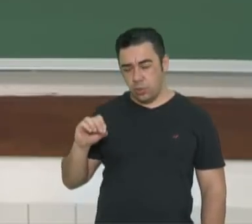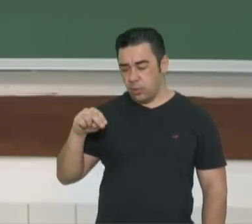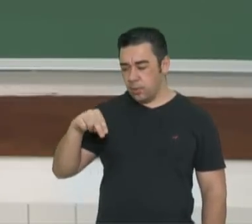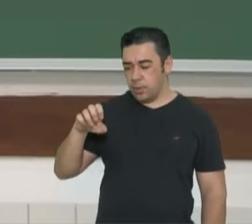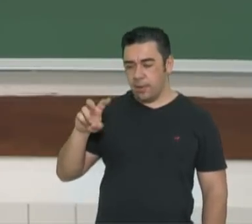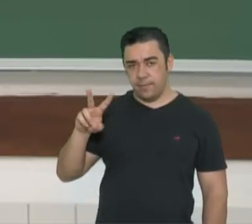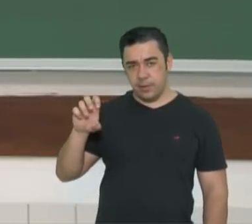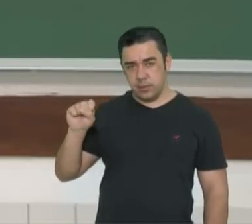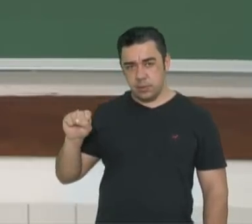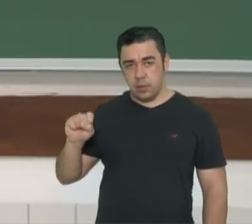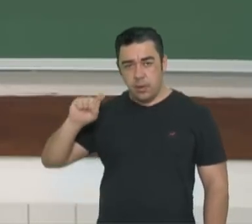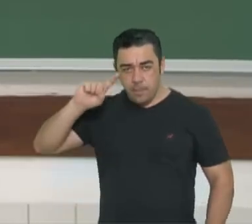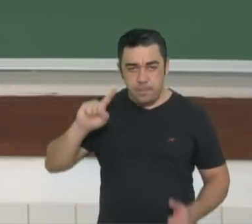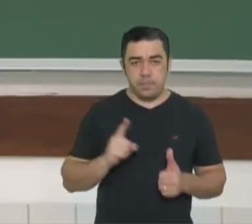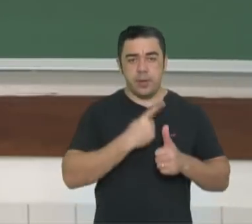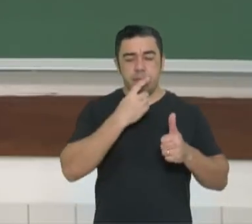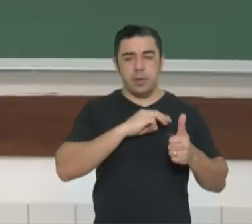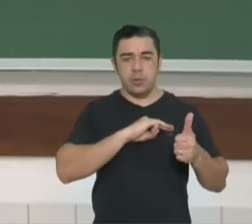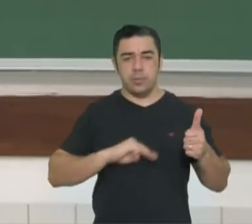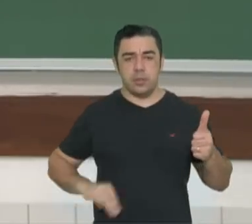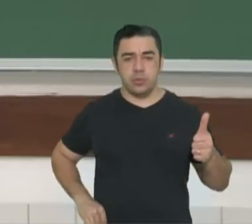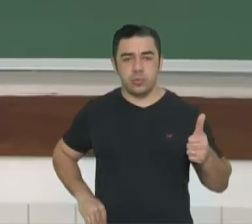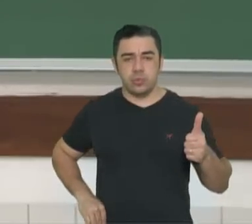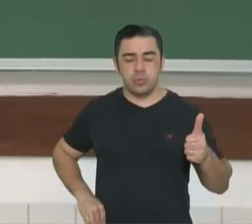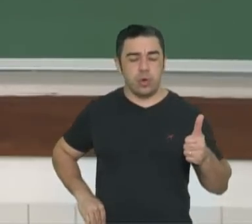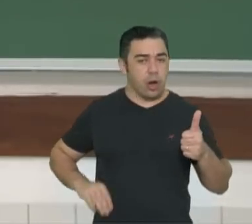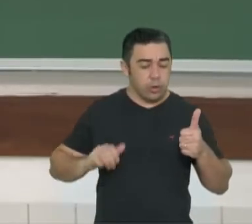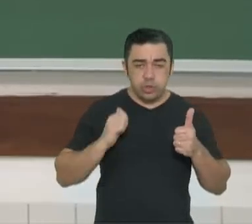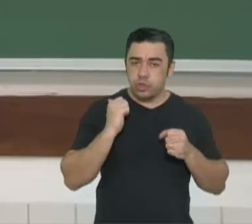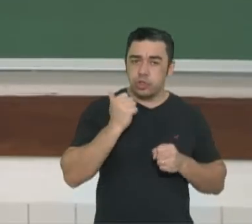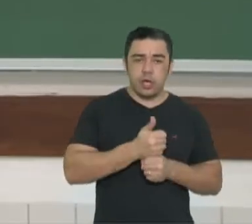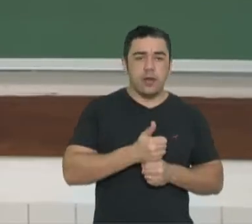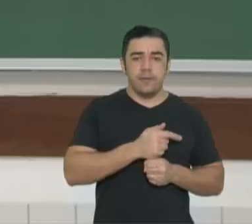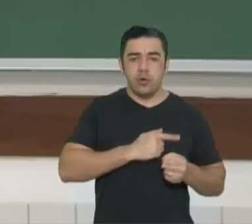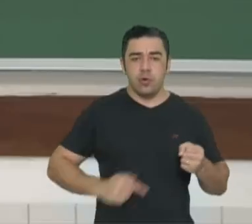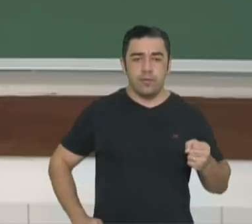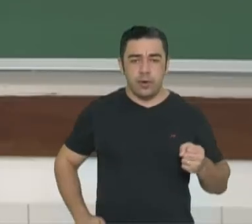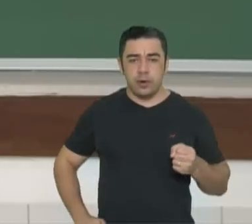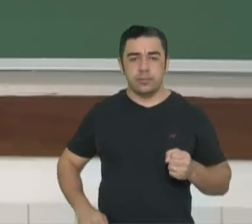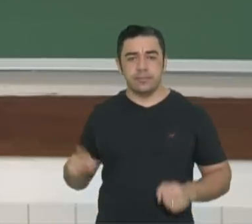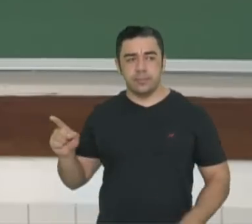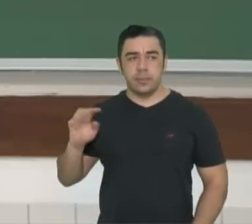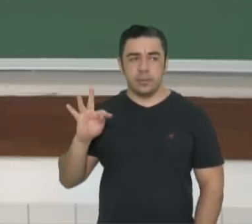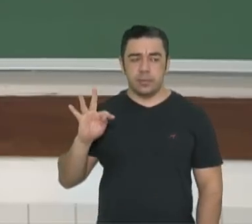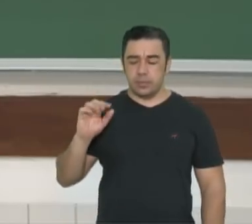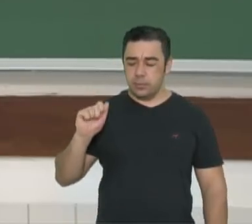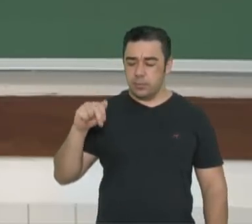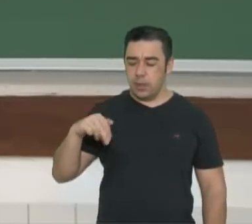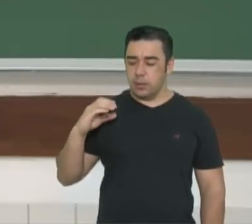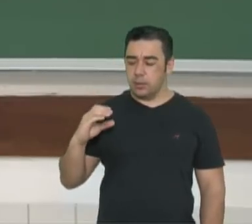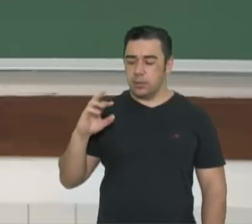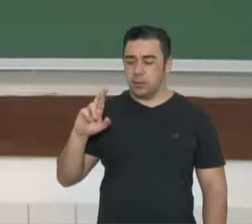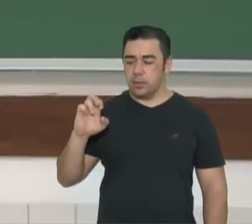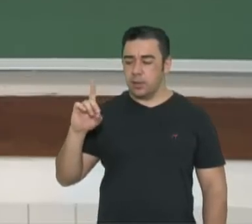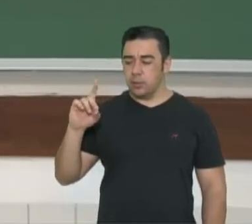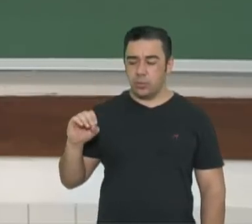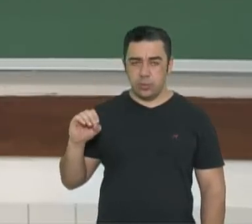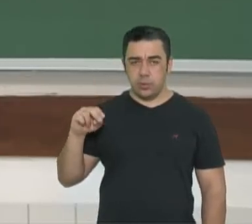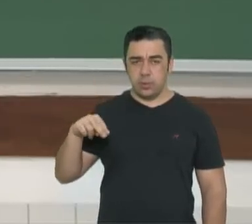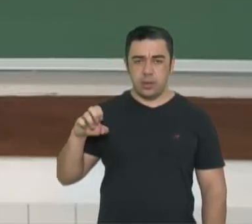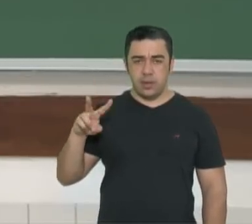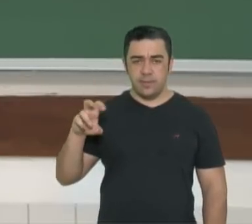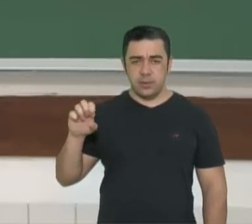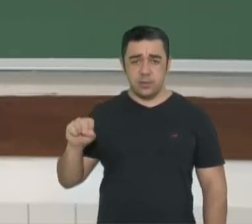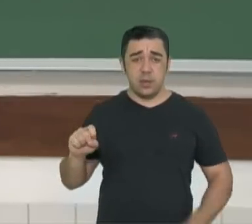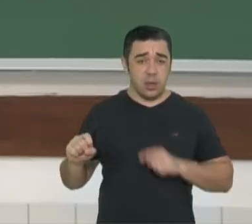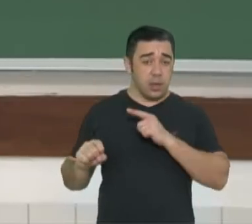como o primeiro-ministro, o chefe do governo. Então, quem lideraria o governo? Tancredo Neves. O Jango seria o